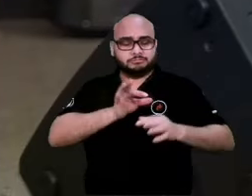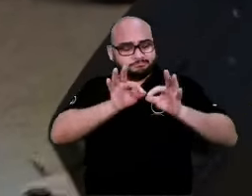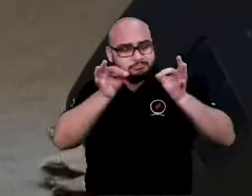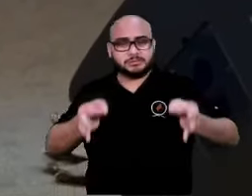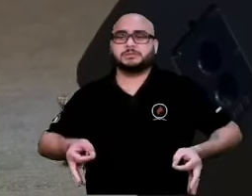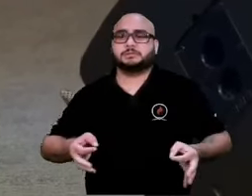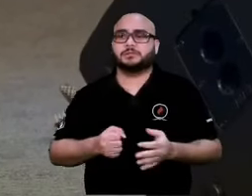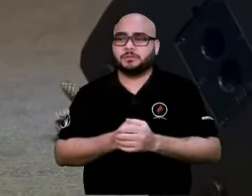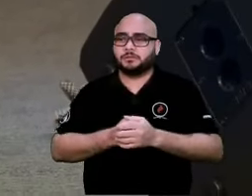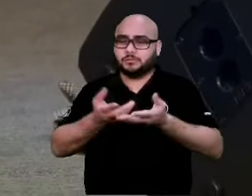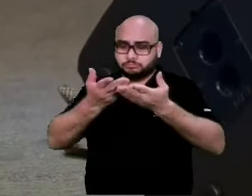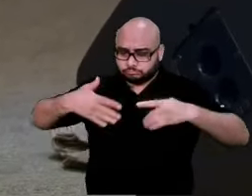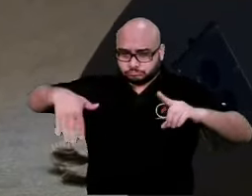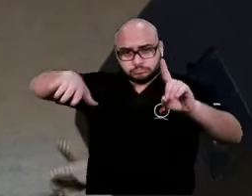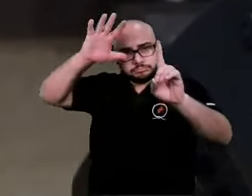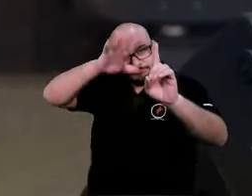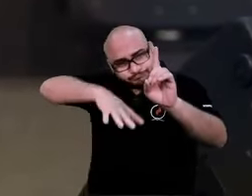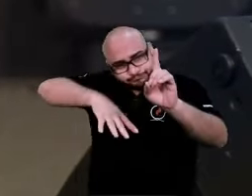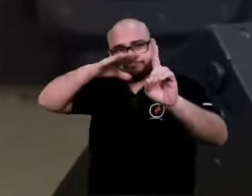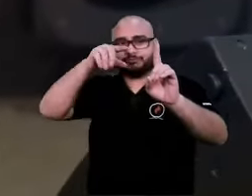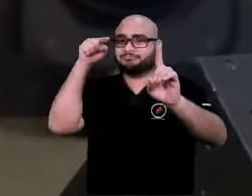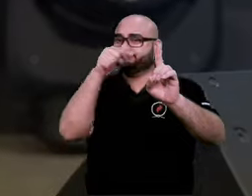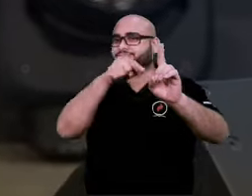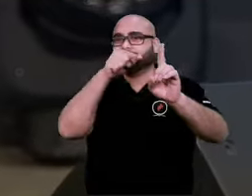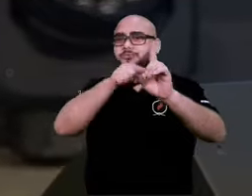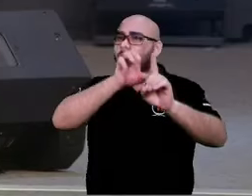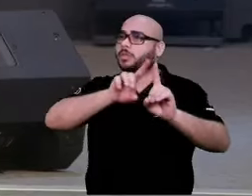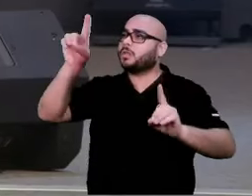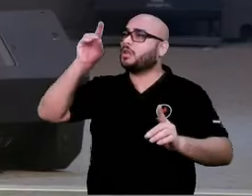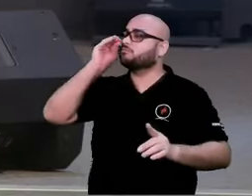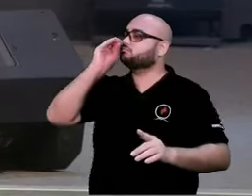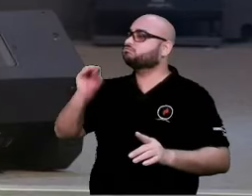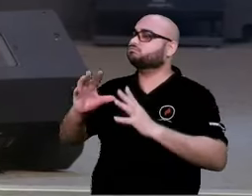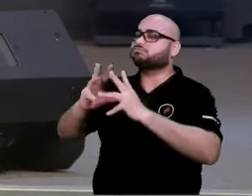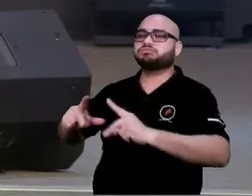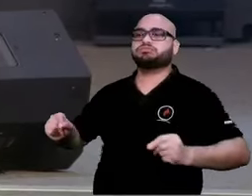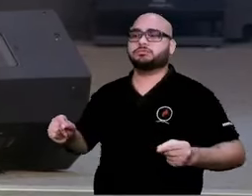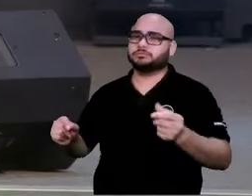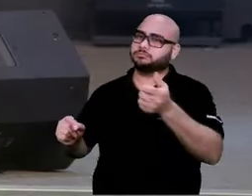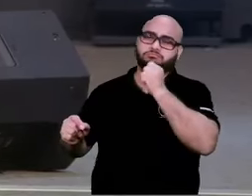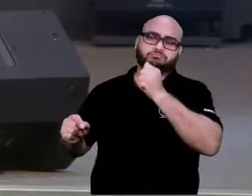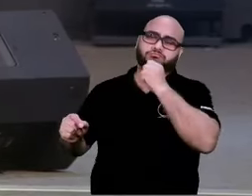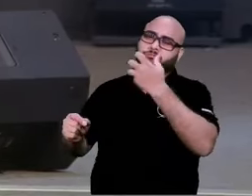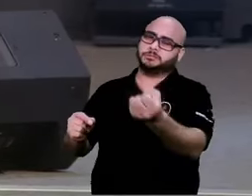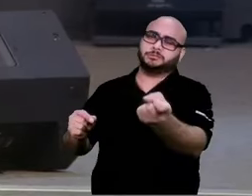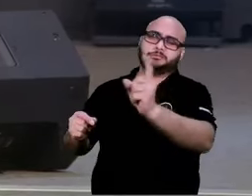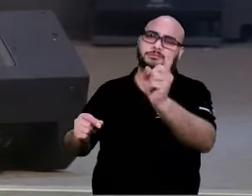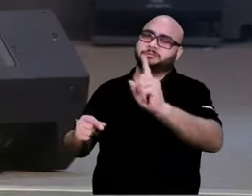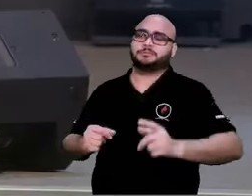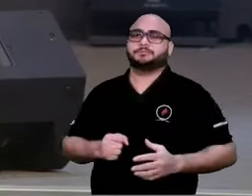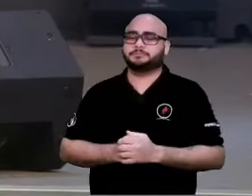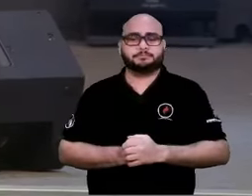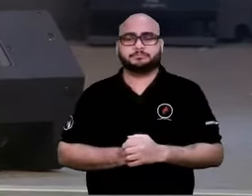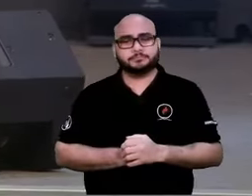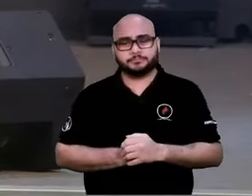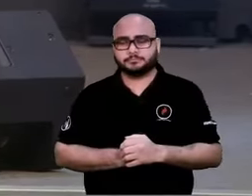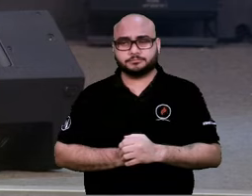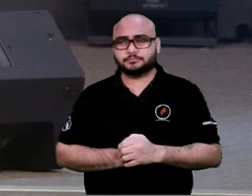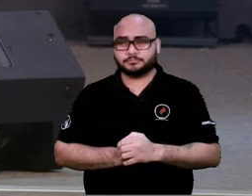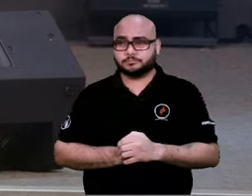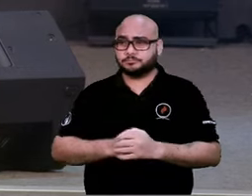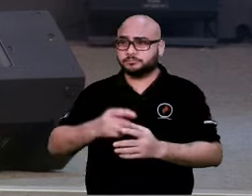não despreza. Tem gente tentando sair dessa situação, procurando o gerente, procurando